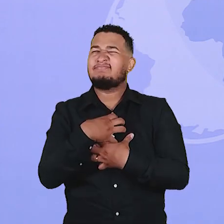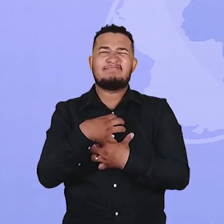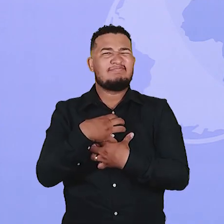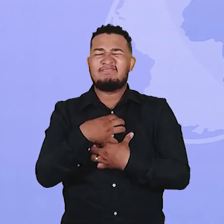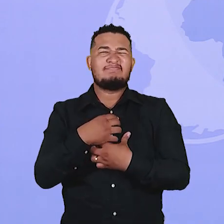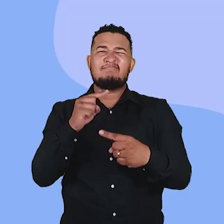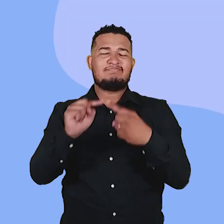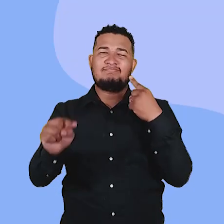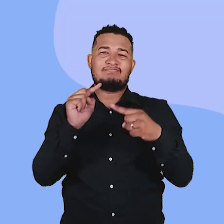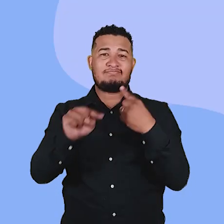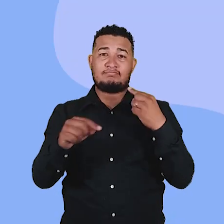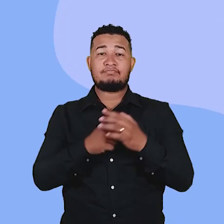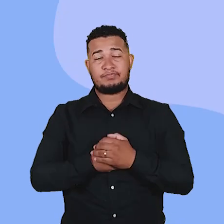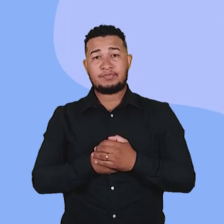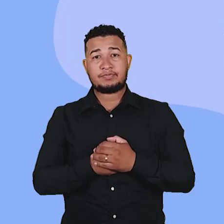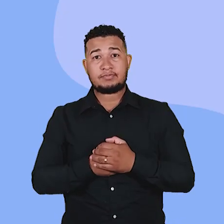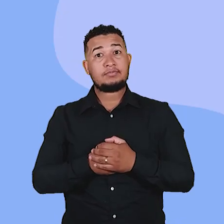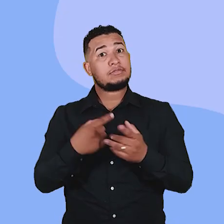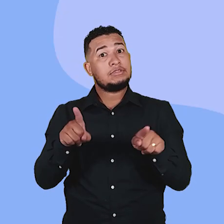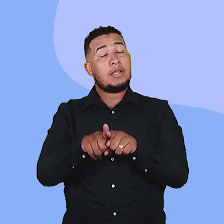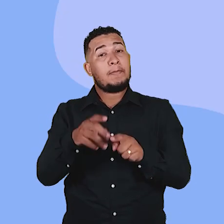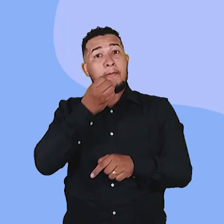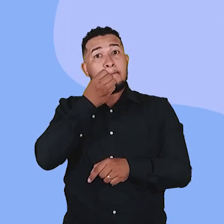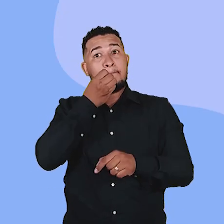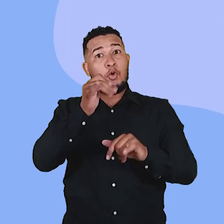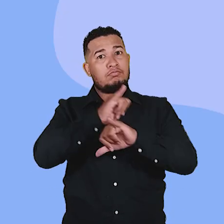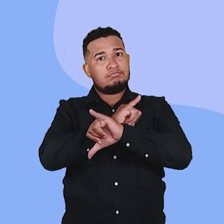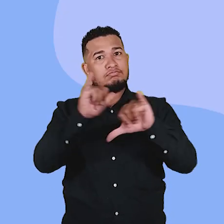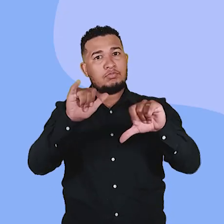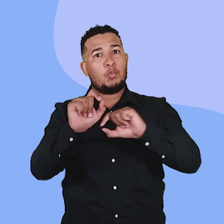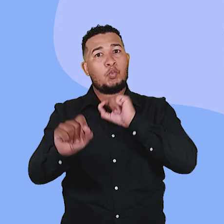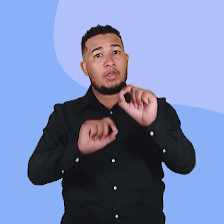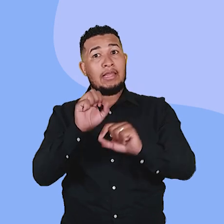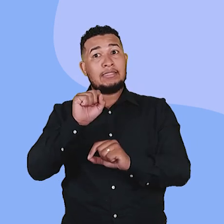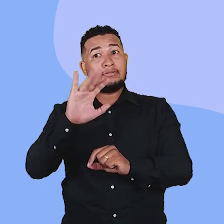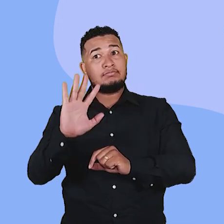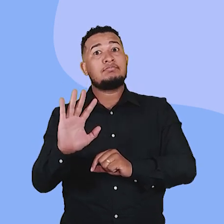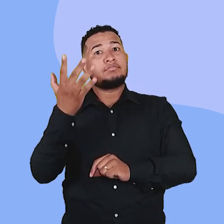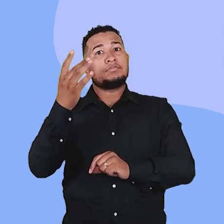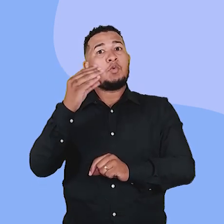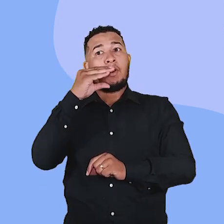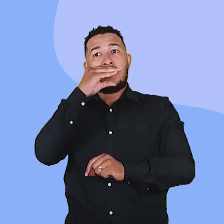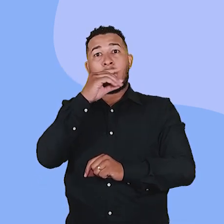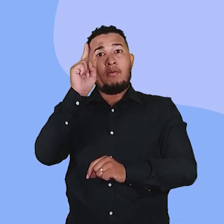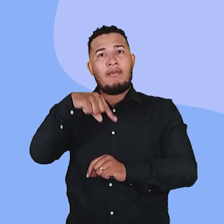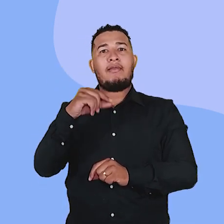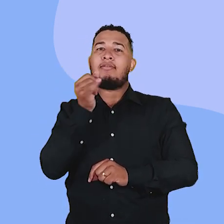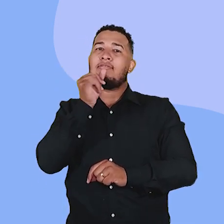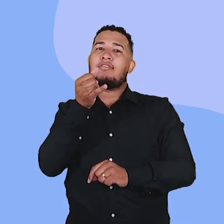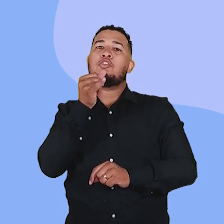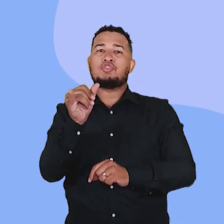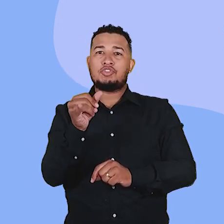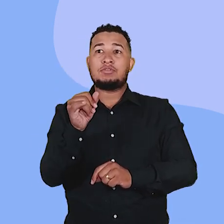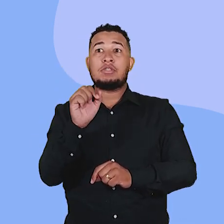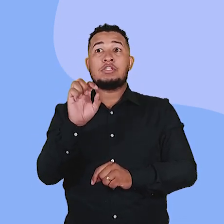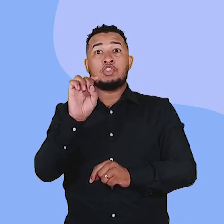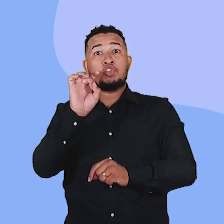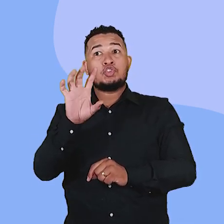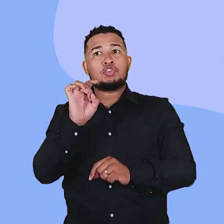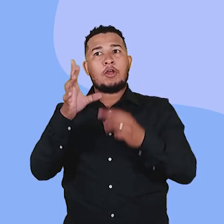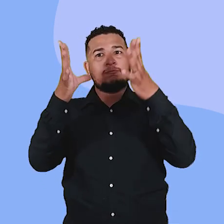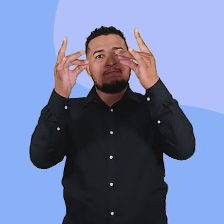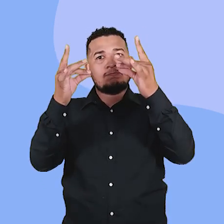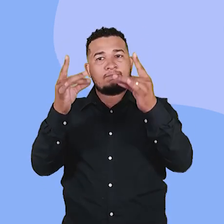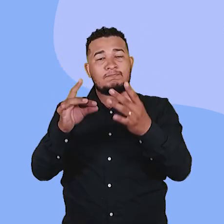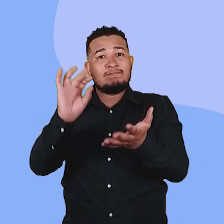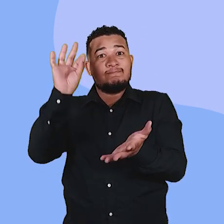beleza? E é bom saber, galera, o fato de que o calor é uma forma de energia só foi